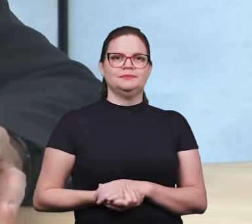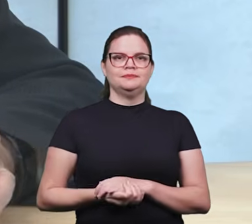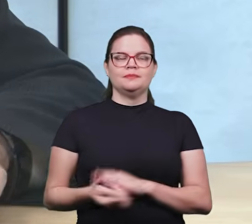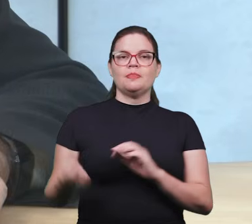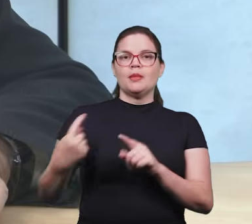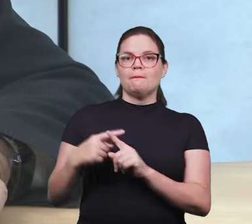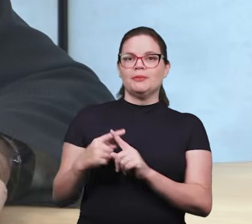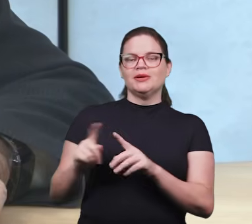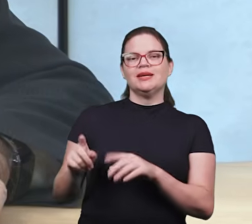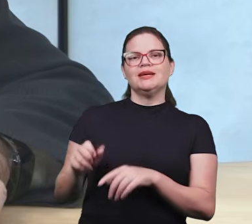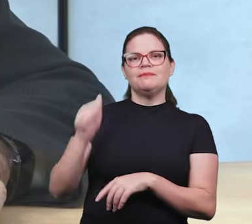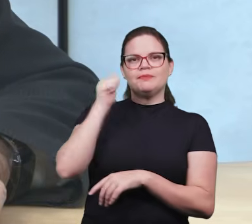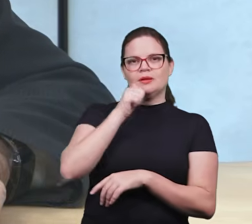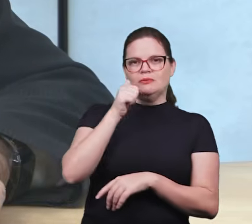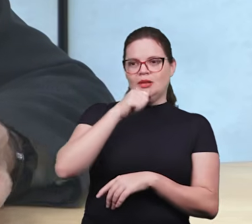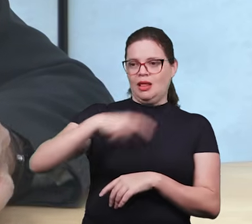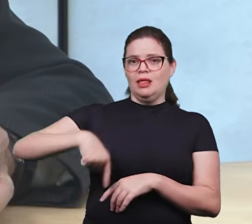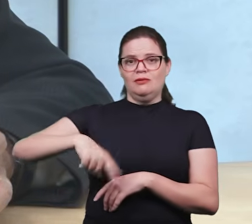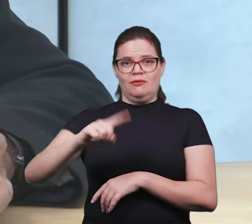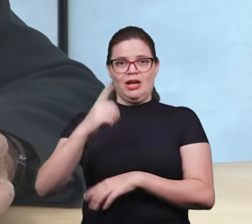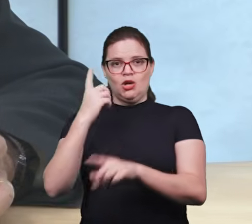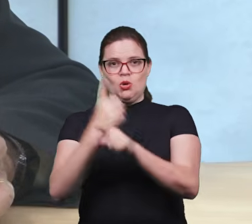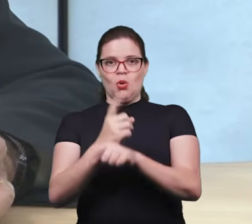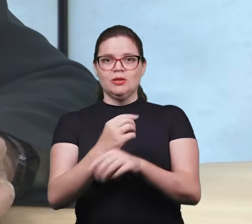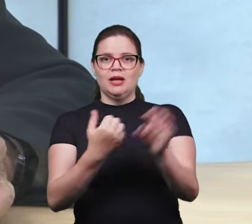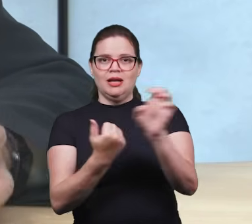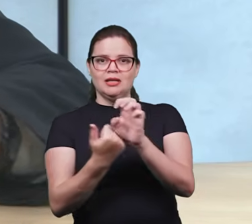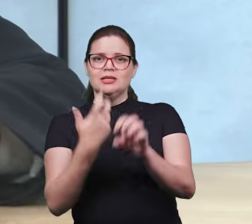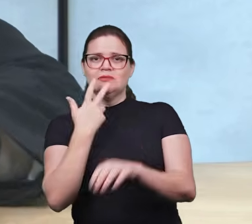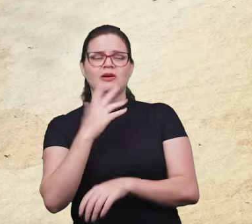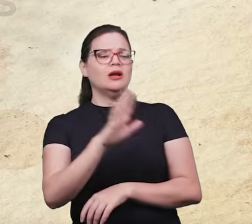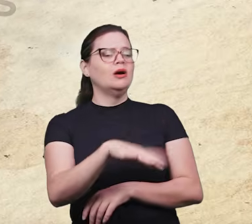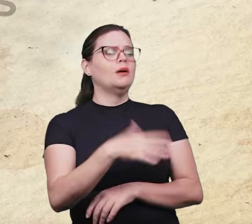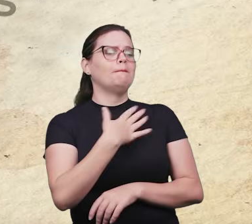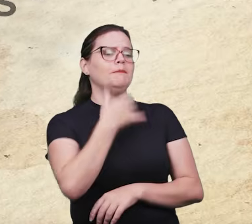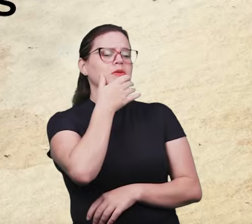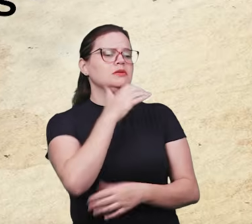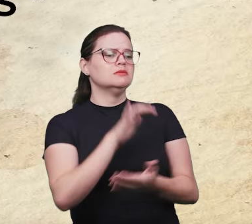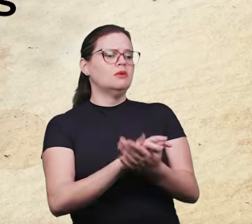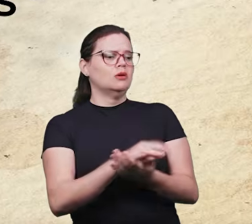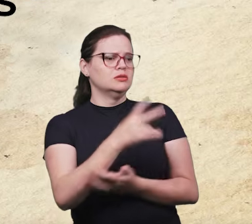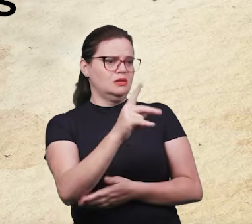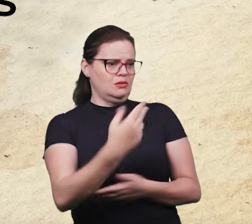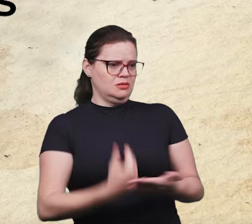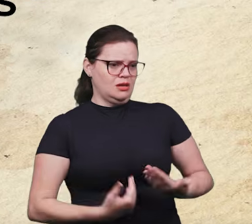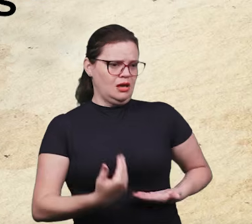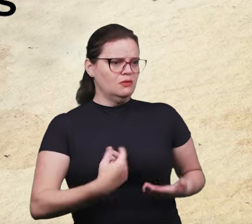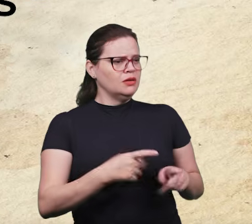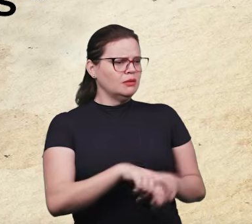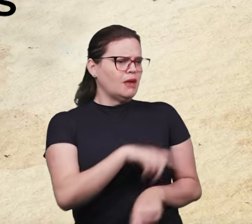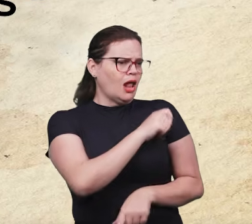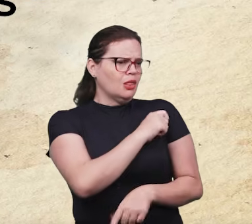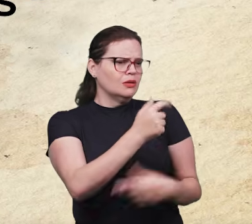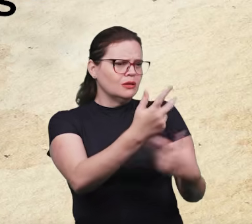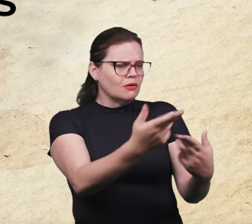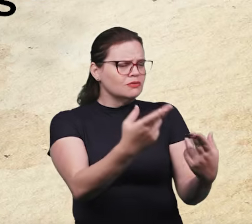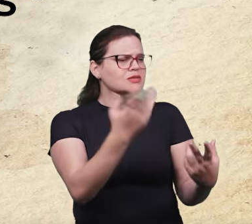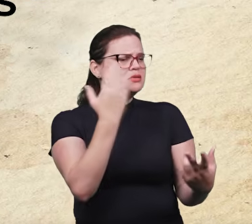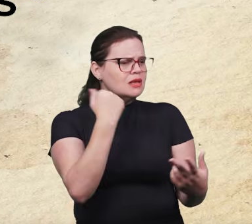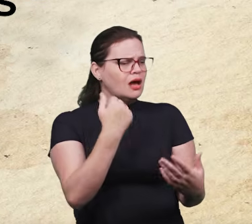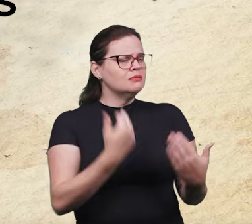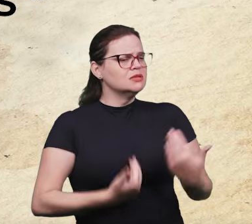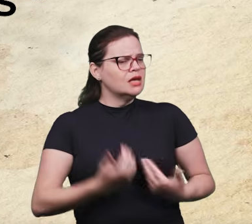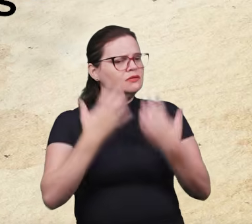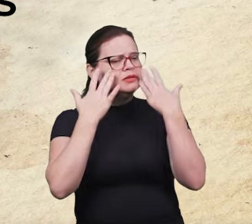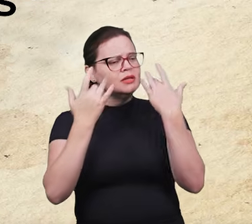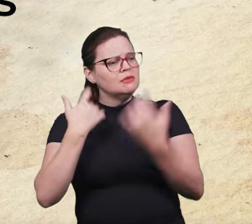aquela mulher vai falar com Eliseu, fala: meu marido, teu servo morreu. Tu sabes que teu servo temia o Senhor,